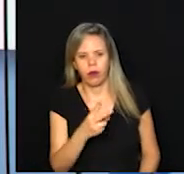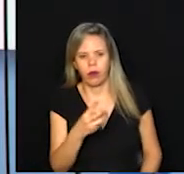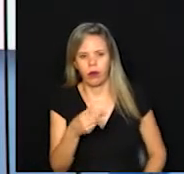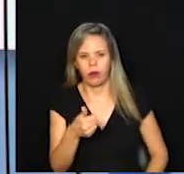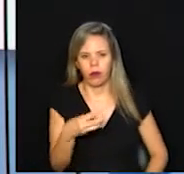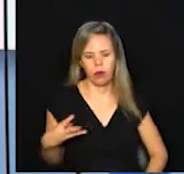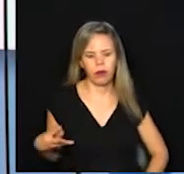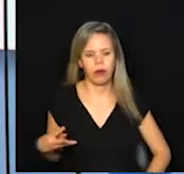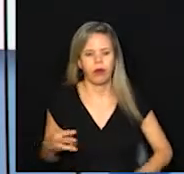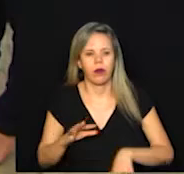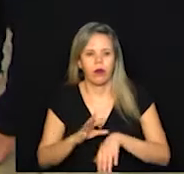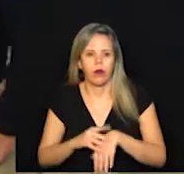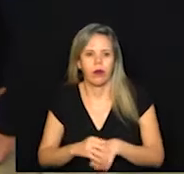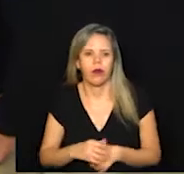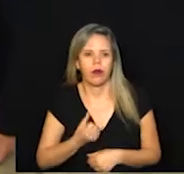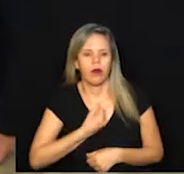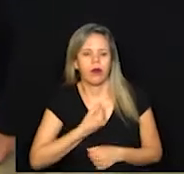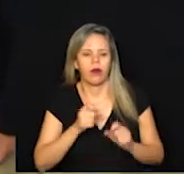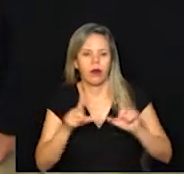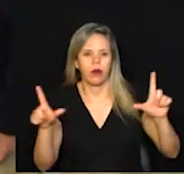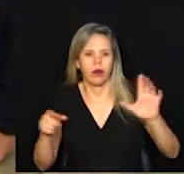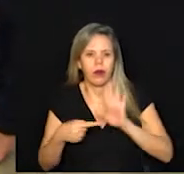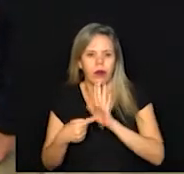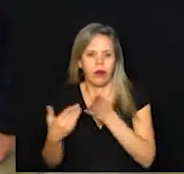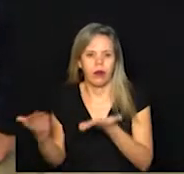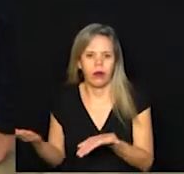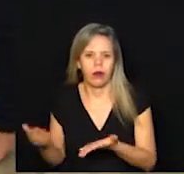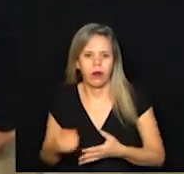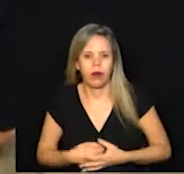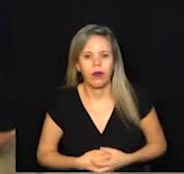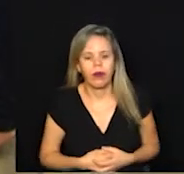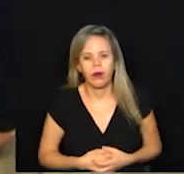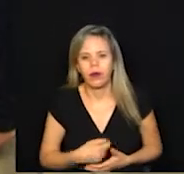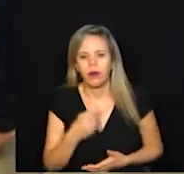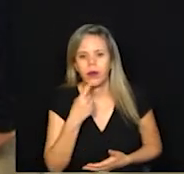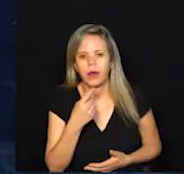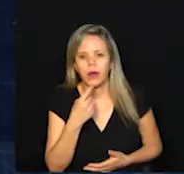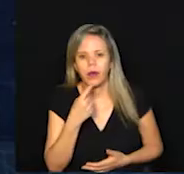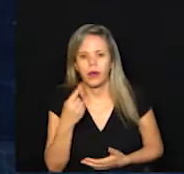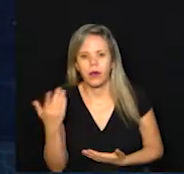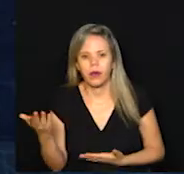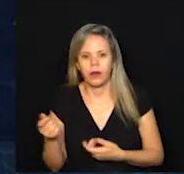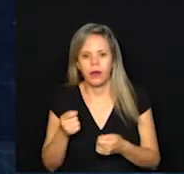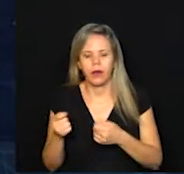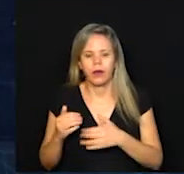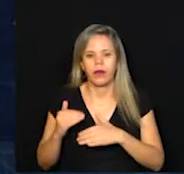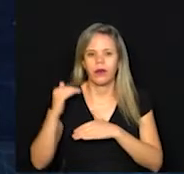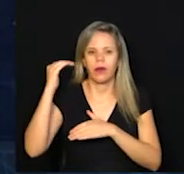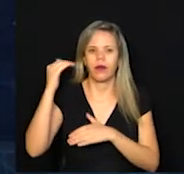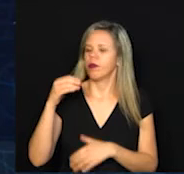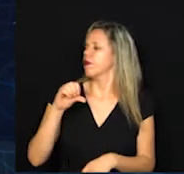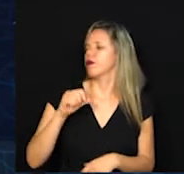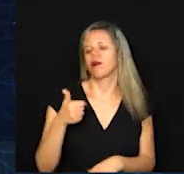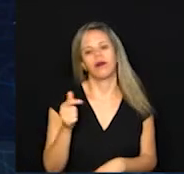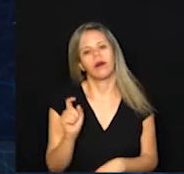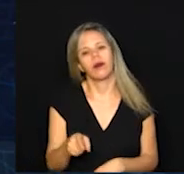240.213 casos da doença. Olha, os números aparecem aqui no nosso quadro. E Campinas lidera com